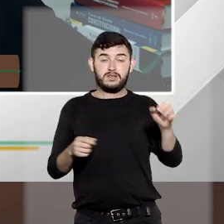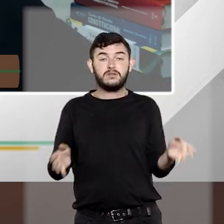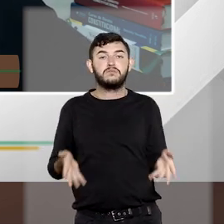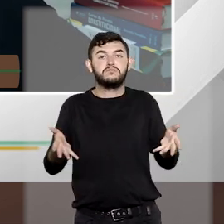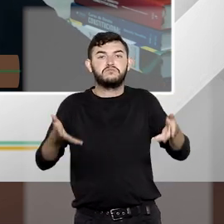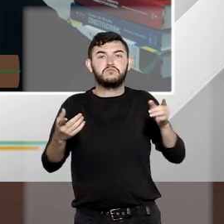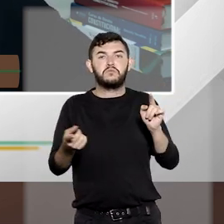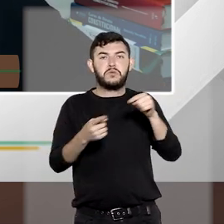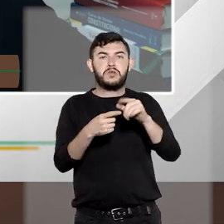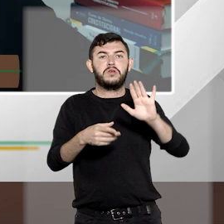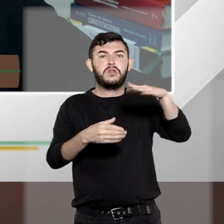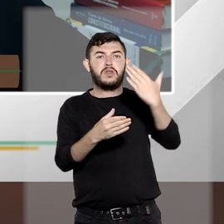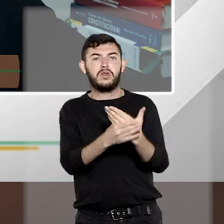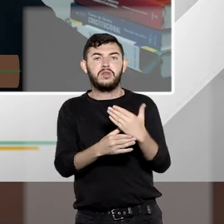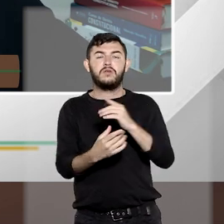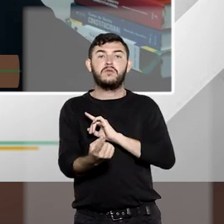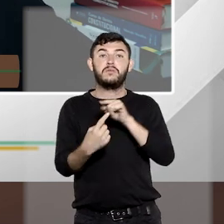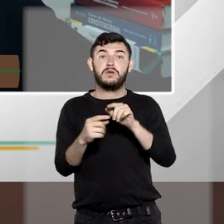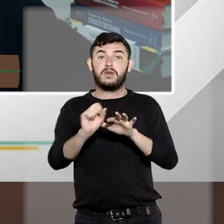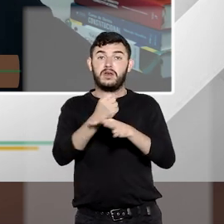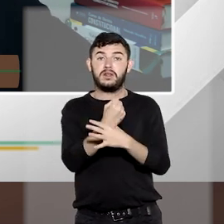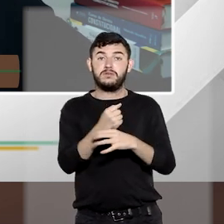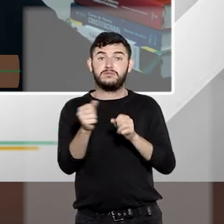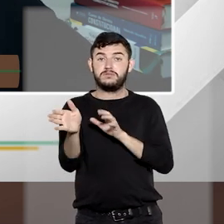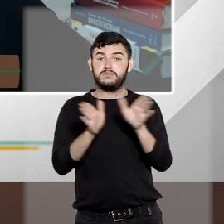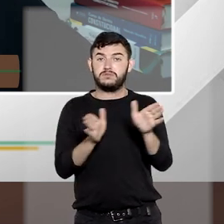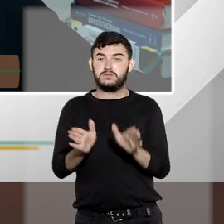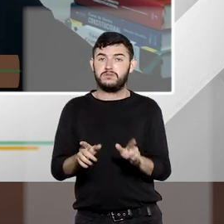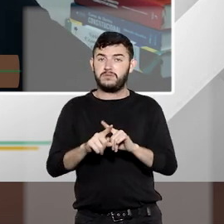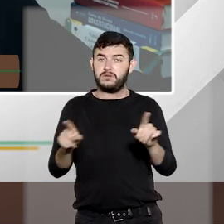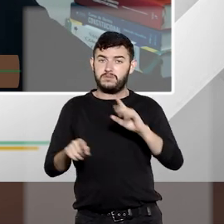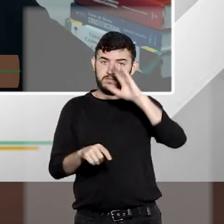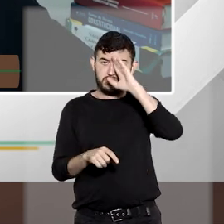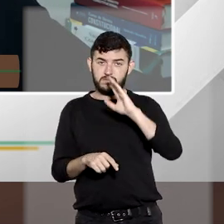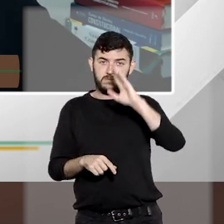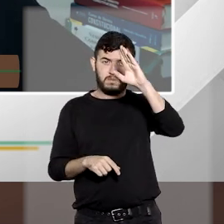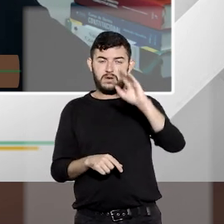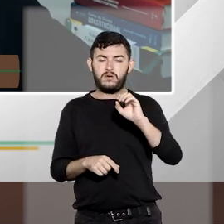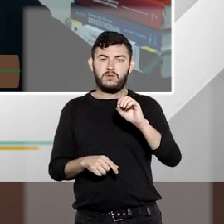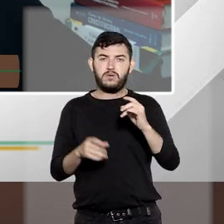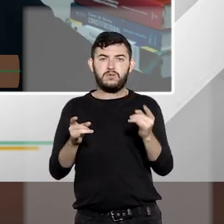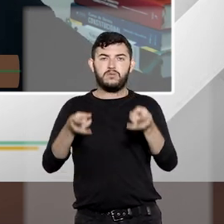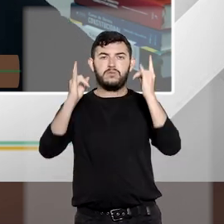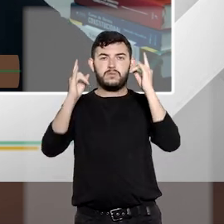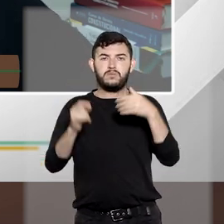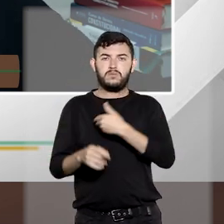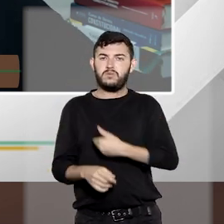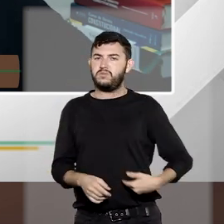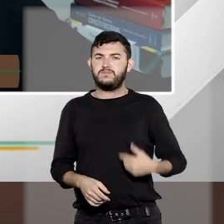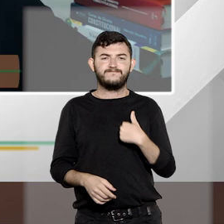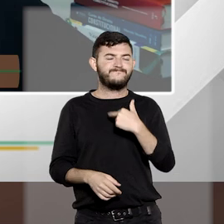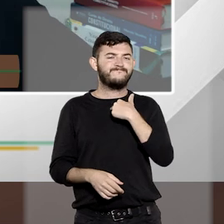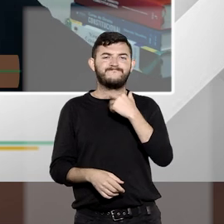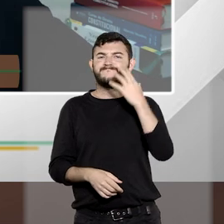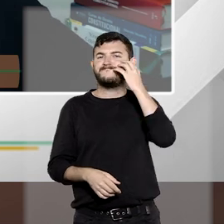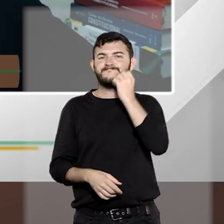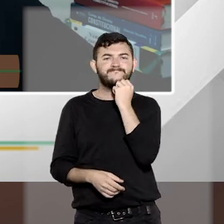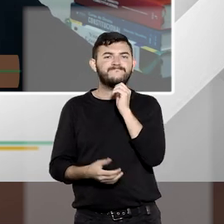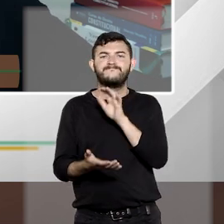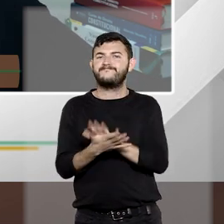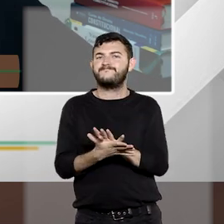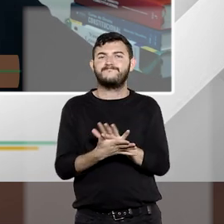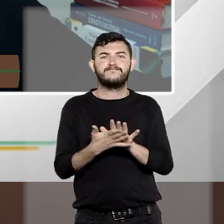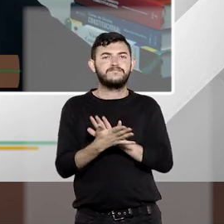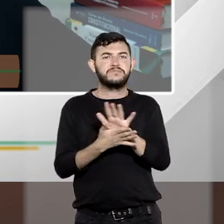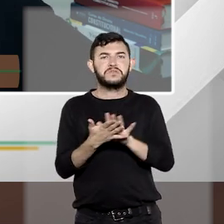de acessibilidade, para a obrigação de fazer, inclusive, né, sobretudo em relação aos prédios públicos, porque não se pode admitir, né, que